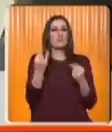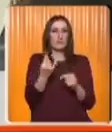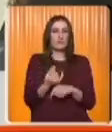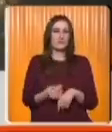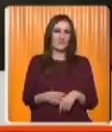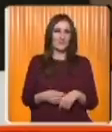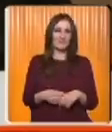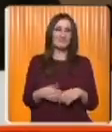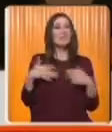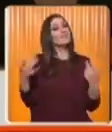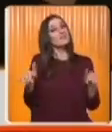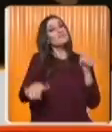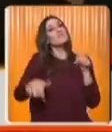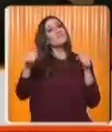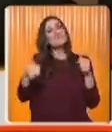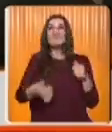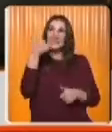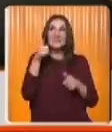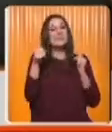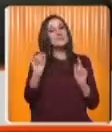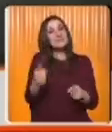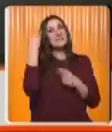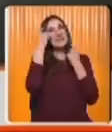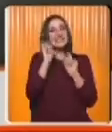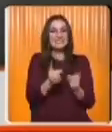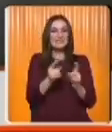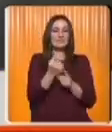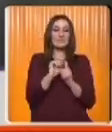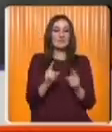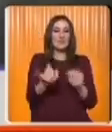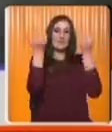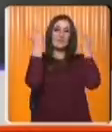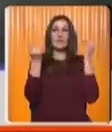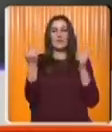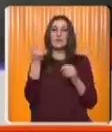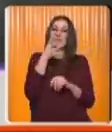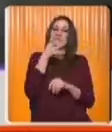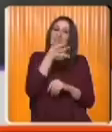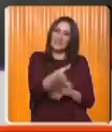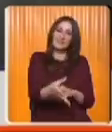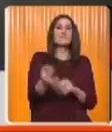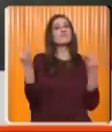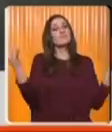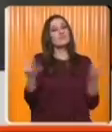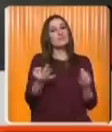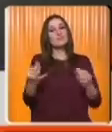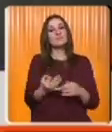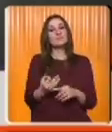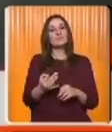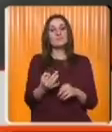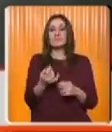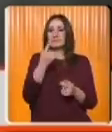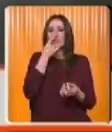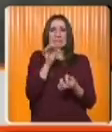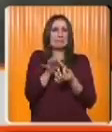muito. Então, olha, acho que é melhor começar a pensar nisso, porque aquela notícia que eu lhe trago é que em menos